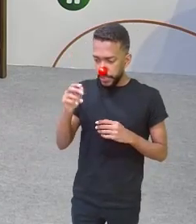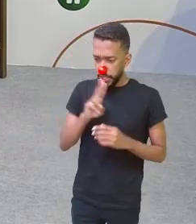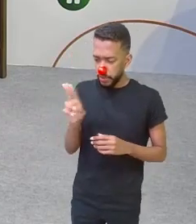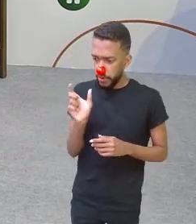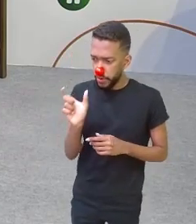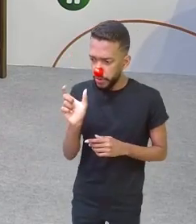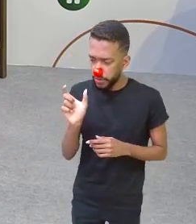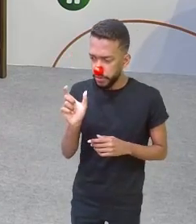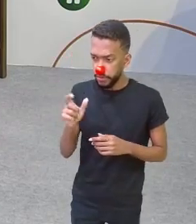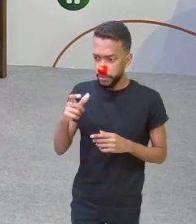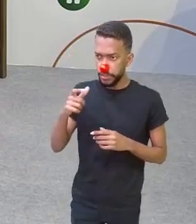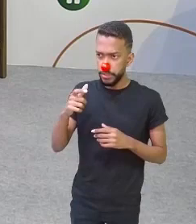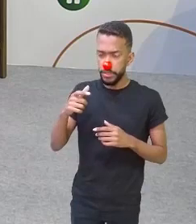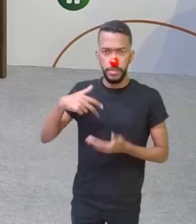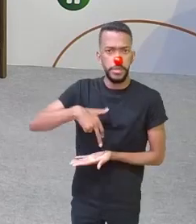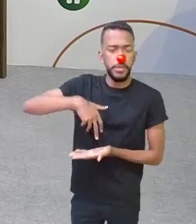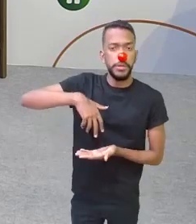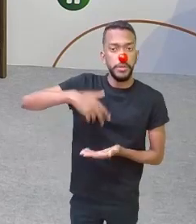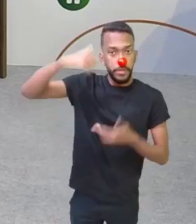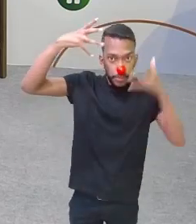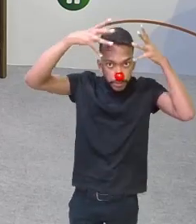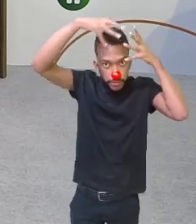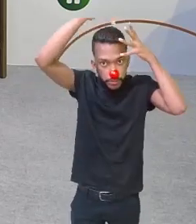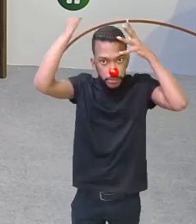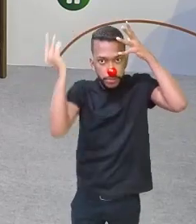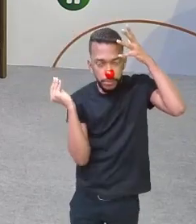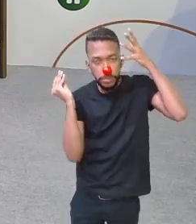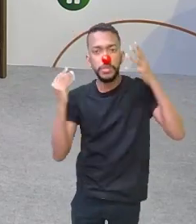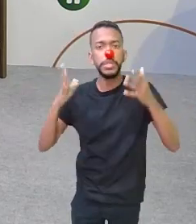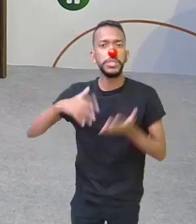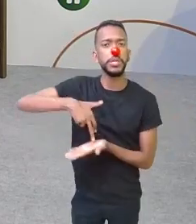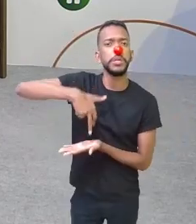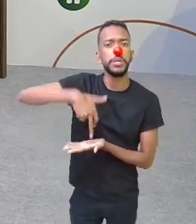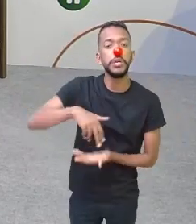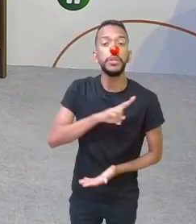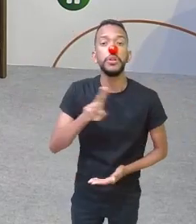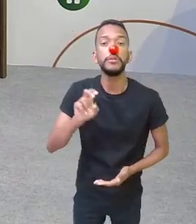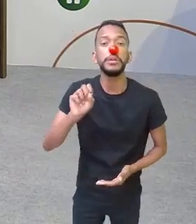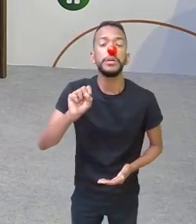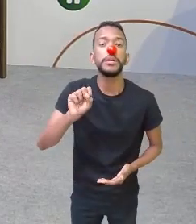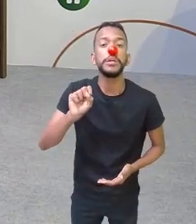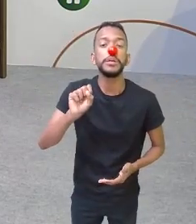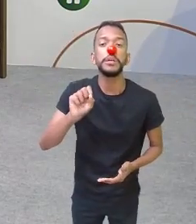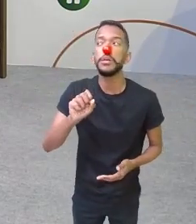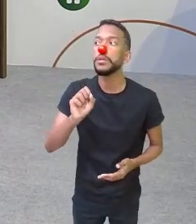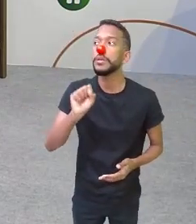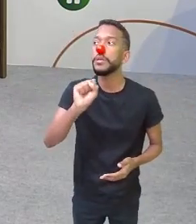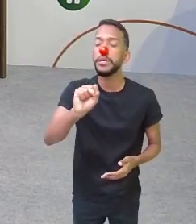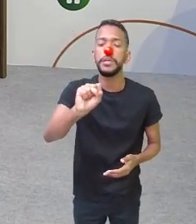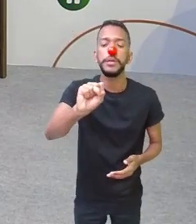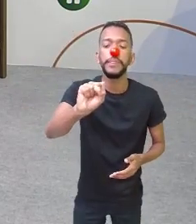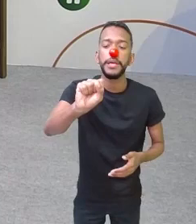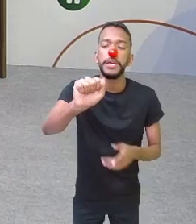Ele disse que é muito inteligente. Vocês aí já sabem, né, crianças? Que é é o